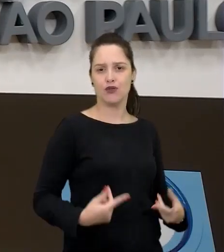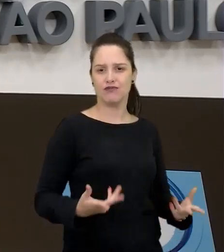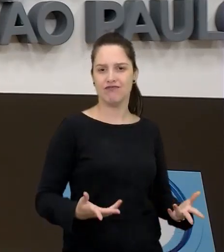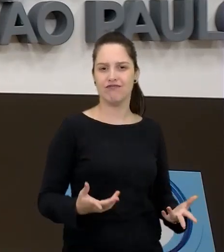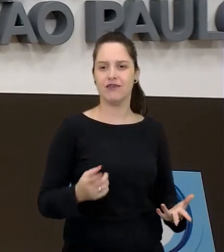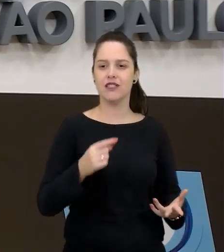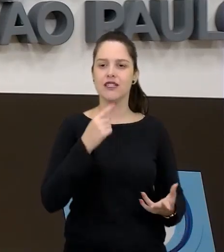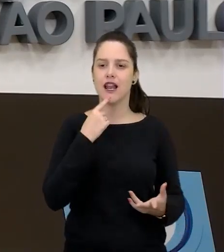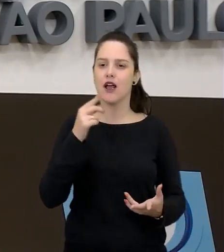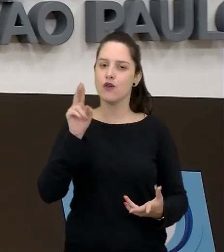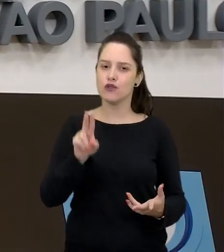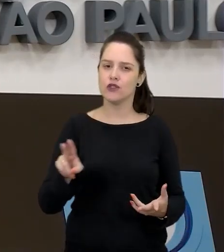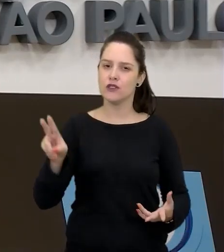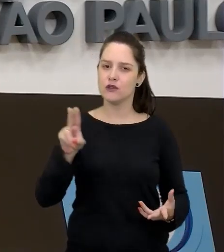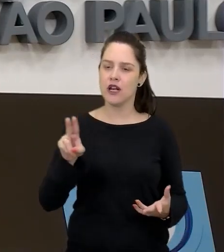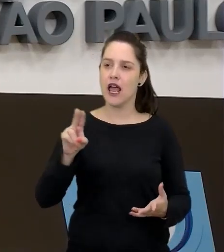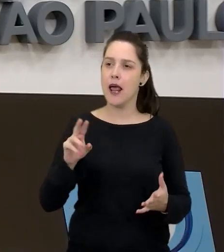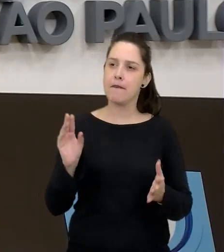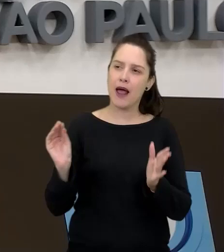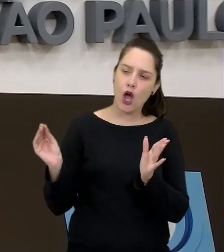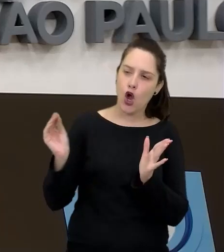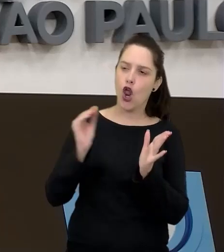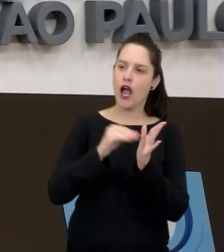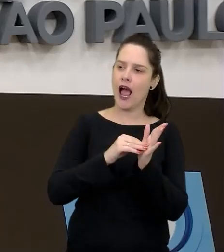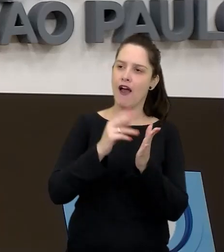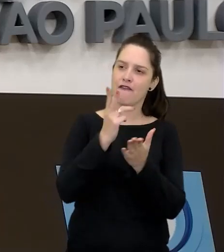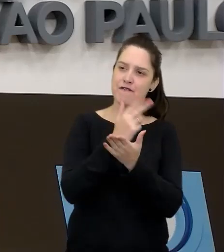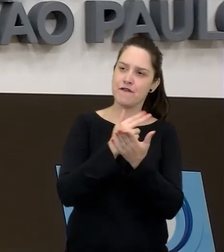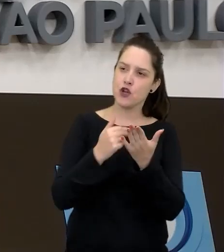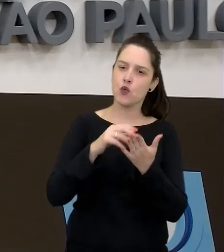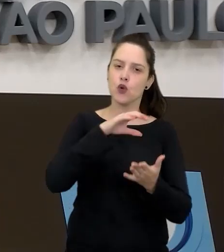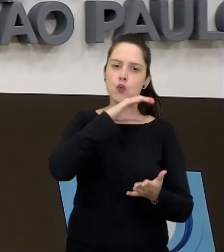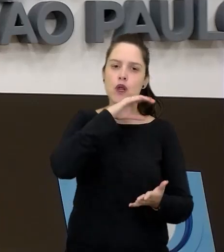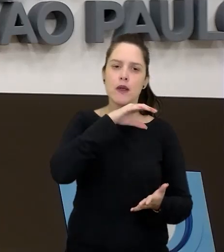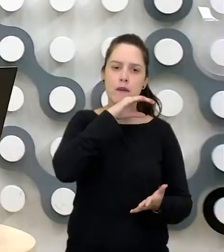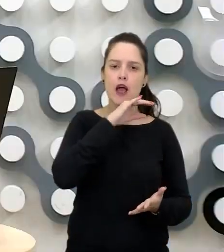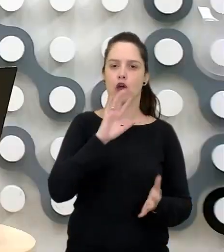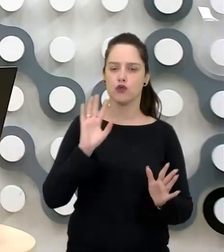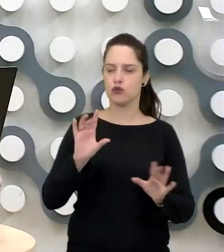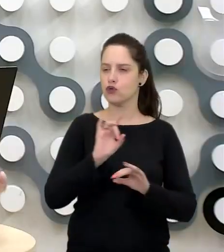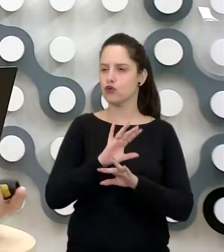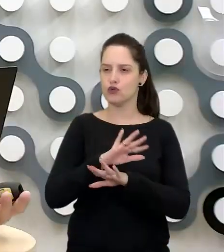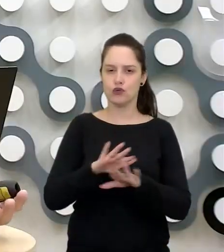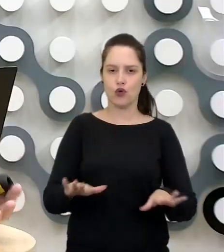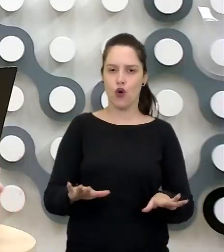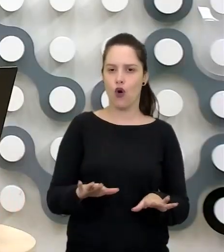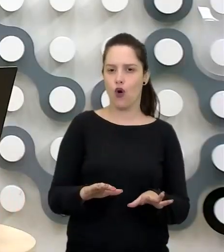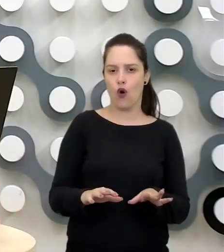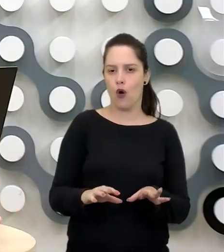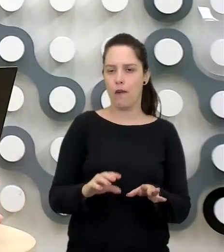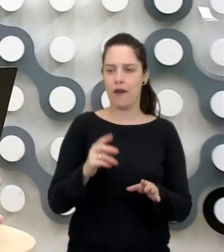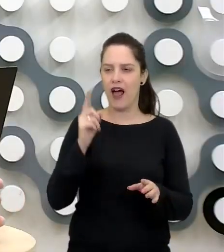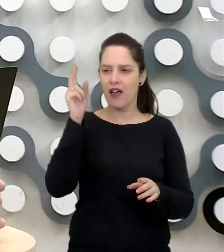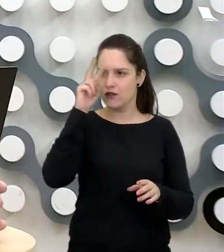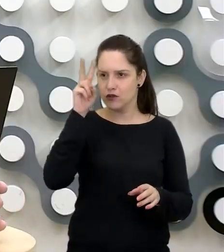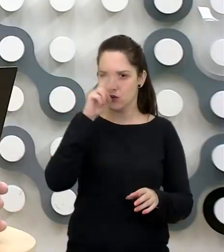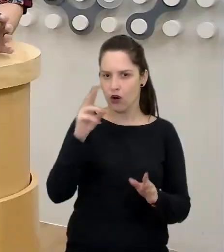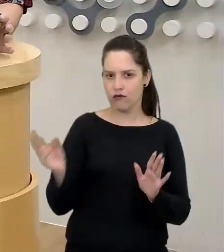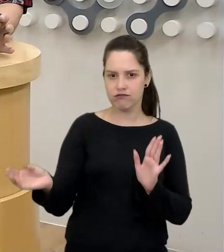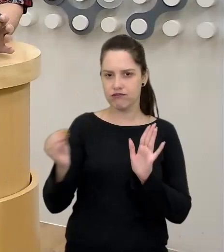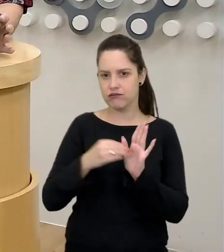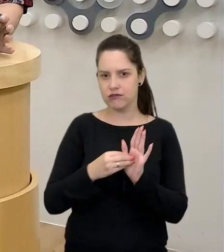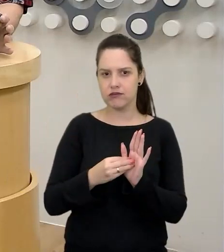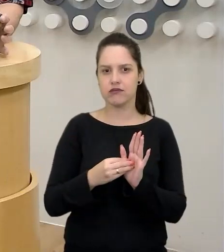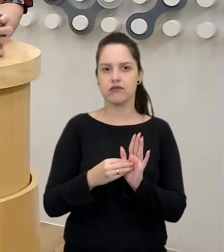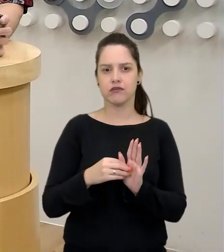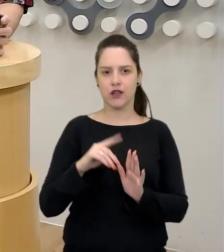se utiliza da figura do animal para falar sobre a nossa própria humanidade. E a moral é um tema na filosofia bem constante, né? Nossa,